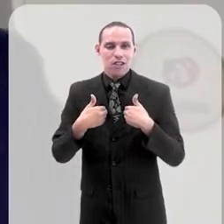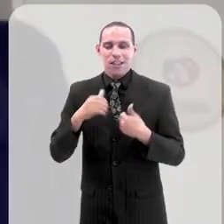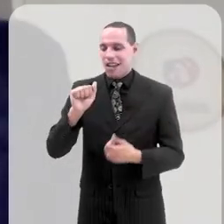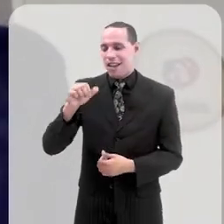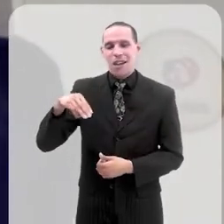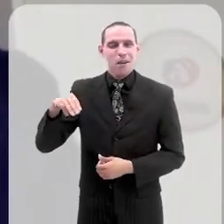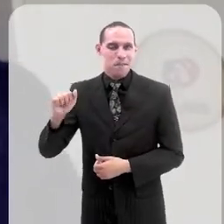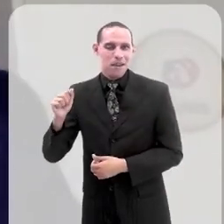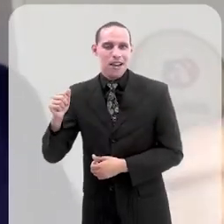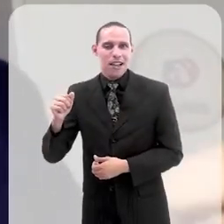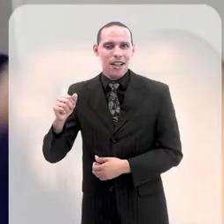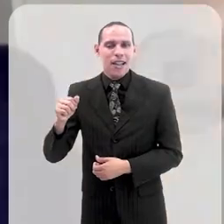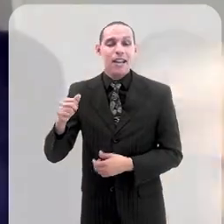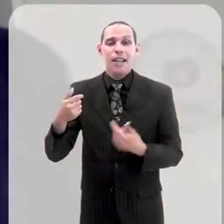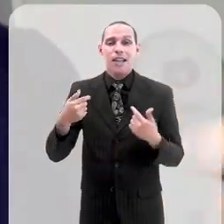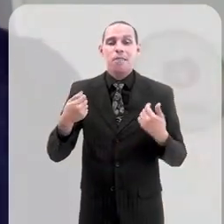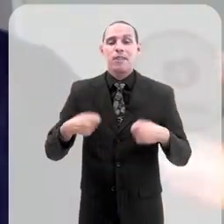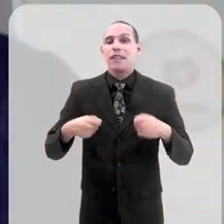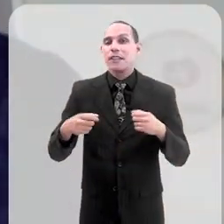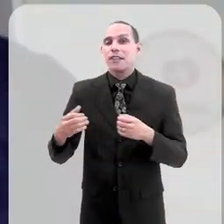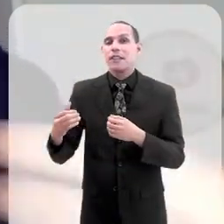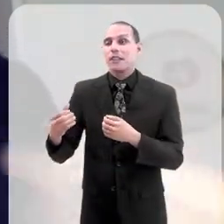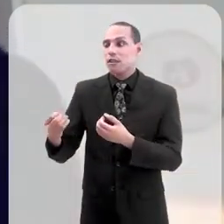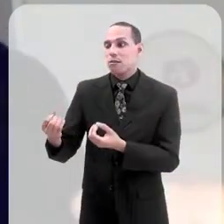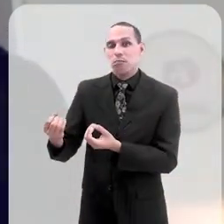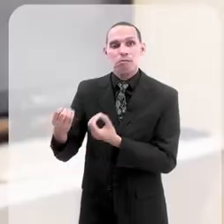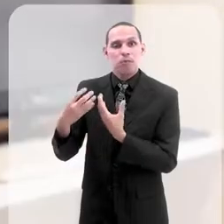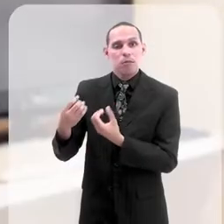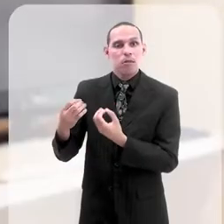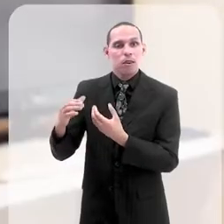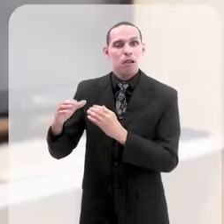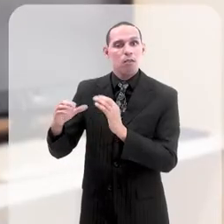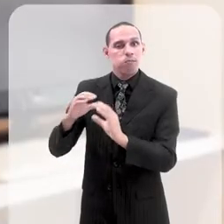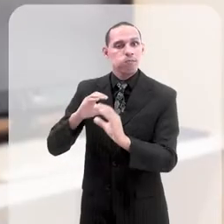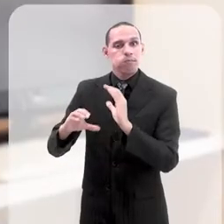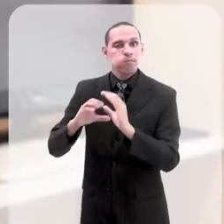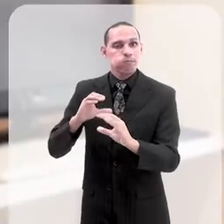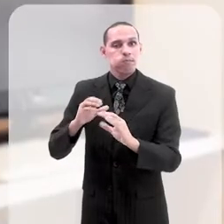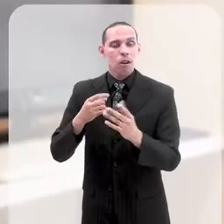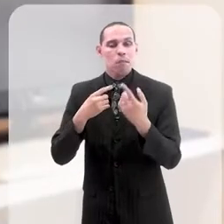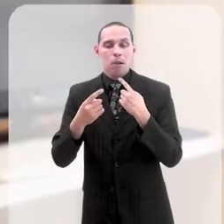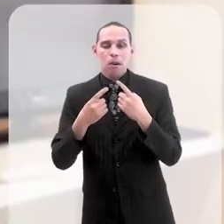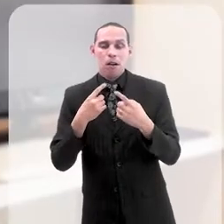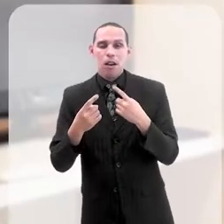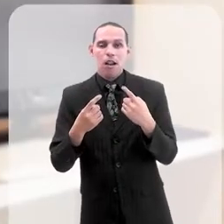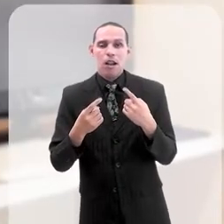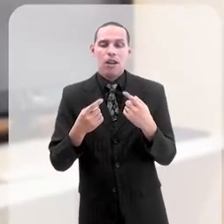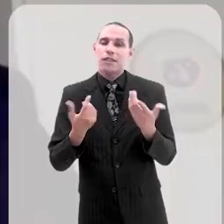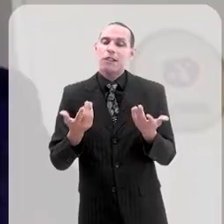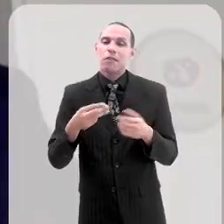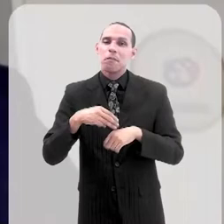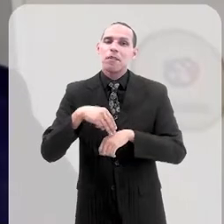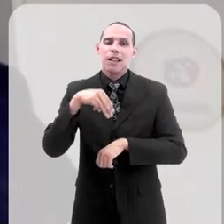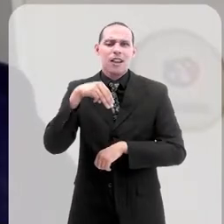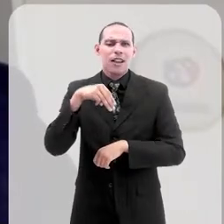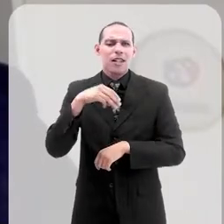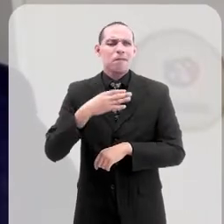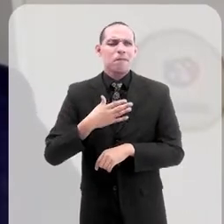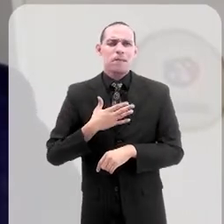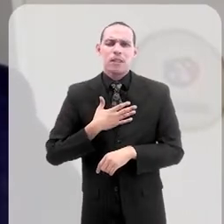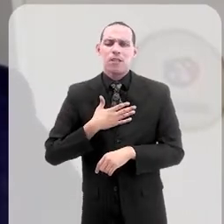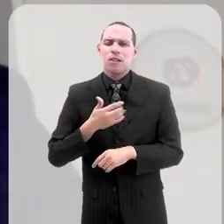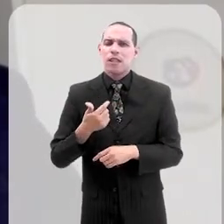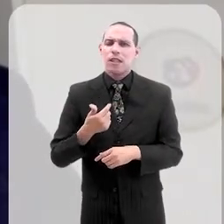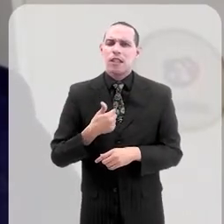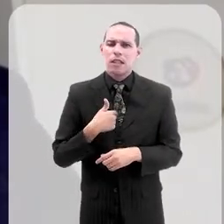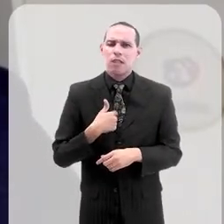de comunicarem, mas de comunicar mesmo, de dialogar. Né? Então, no meu mestrado, eu tinha ido para os Estados